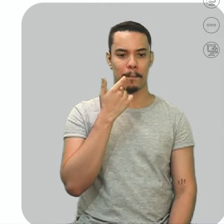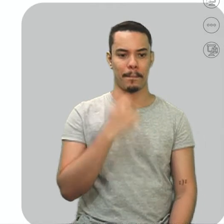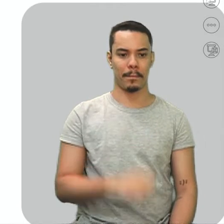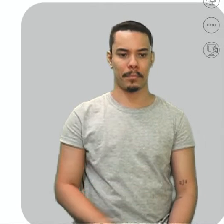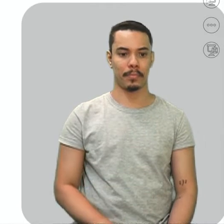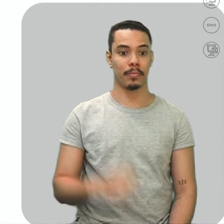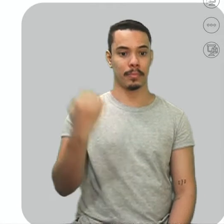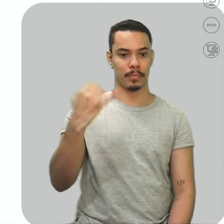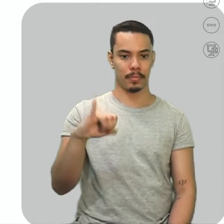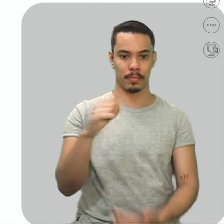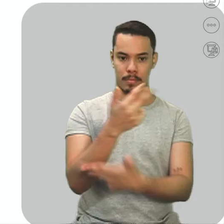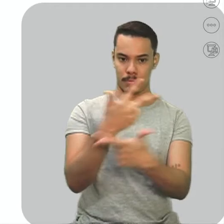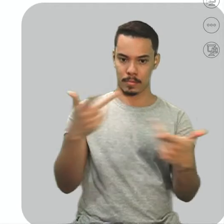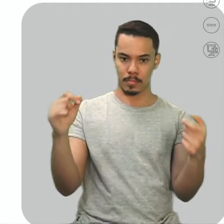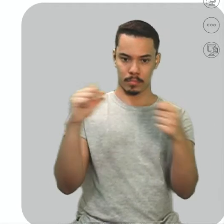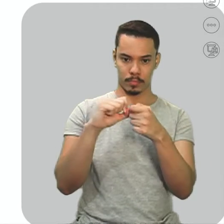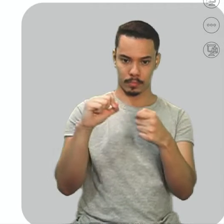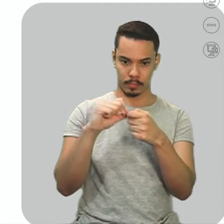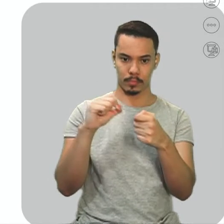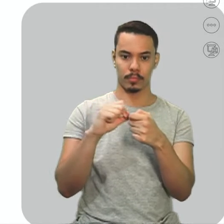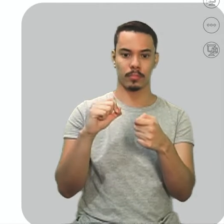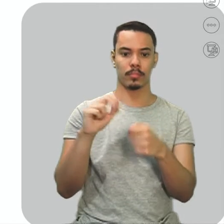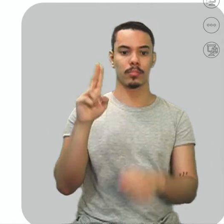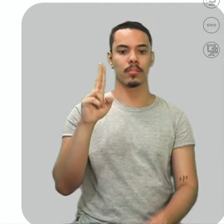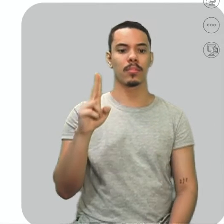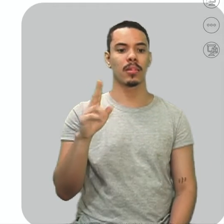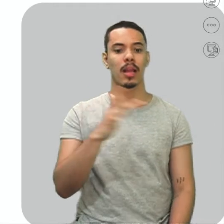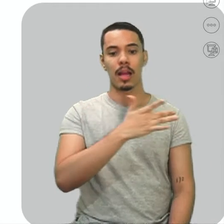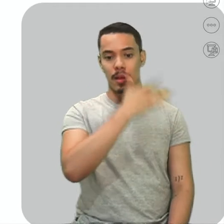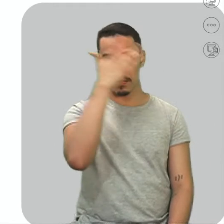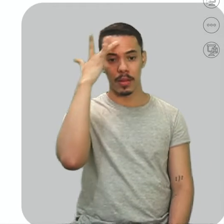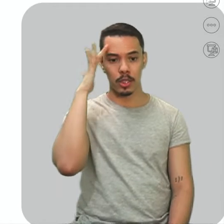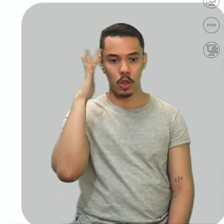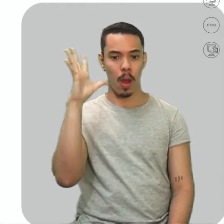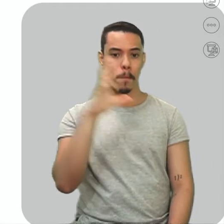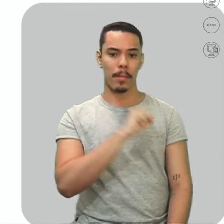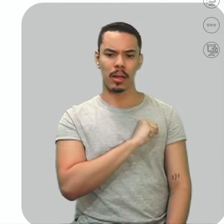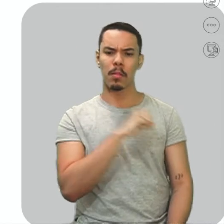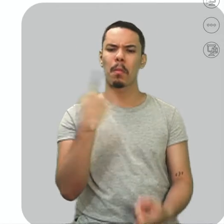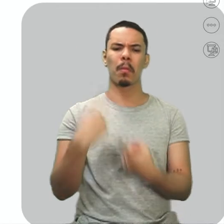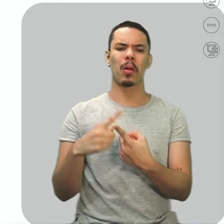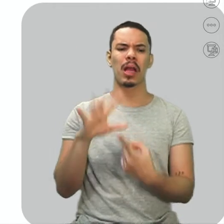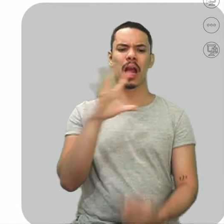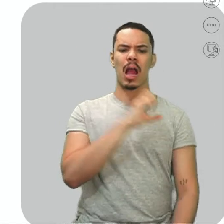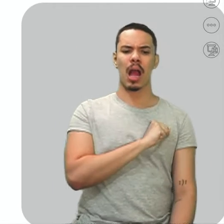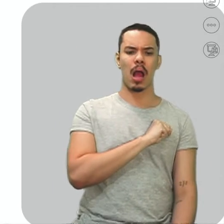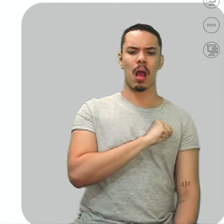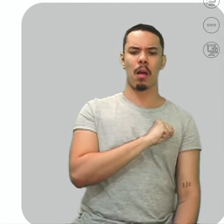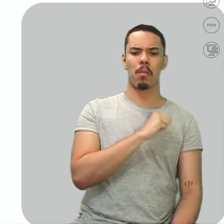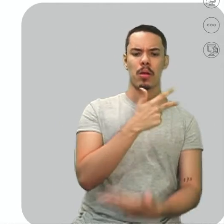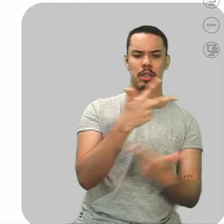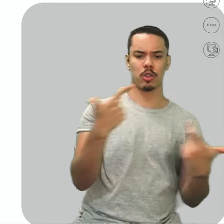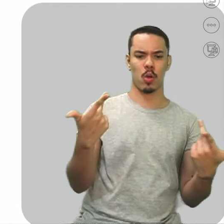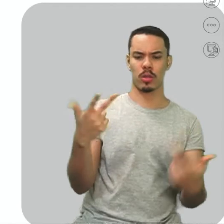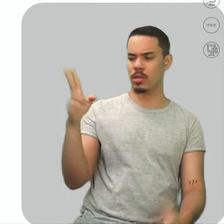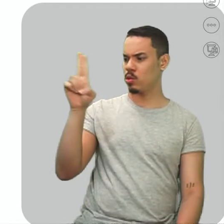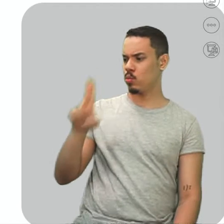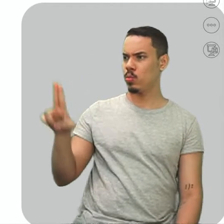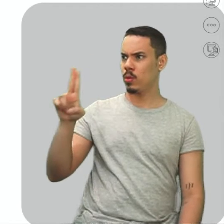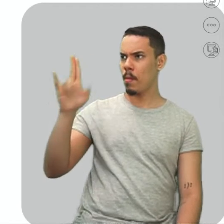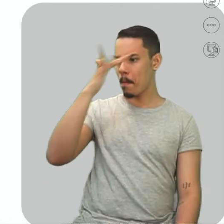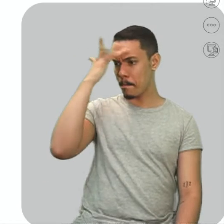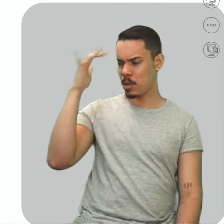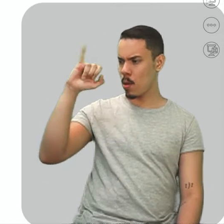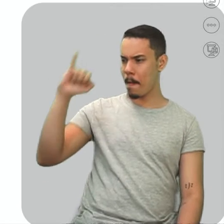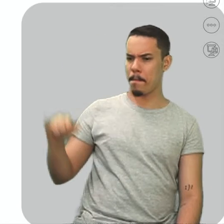se as coisas são feitas para ser amada e as pessoas para serem amadas porque a mão as coisas e usamos as